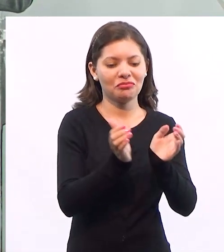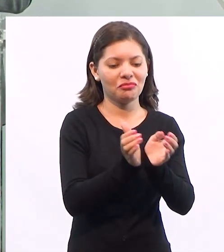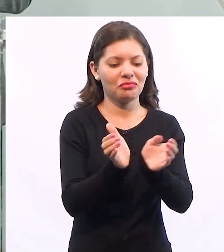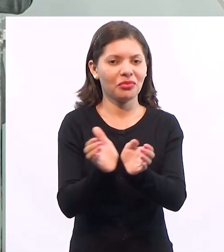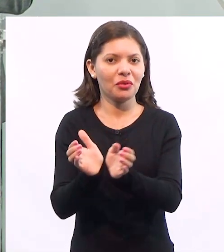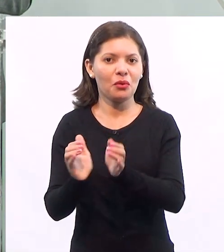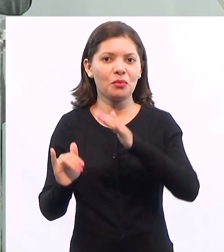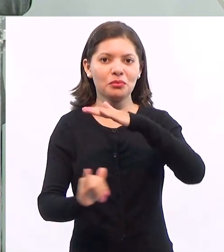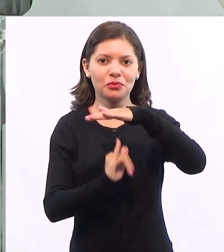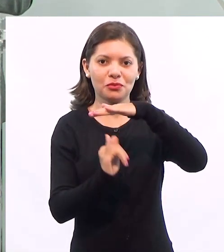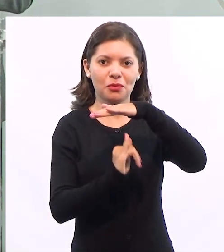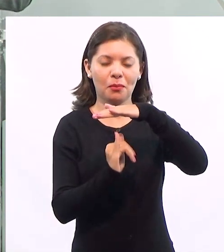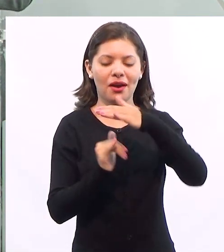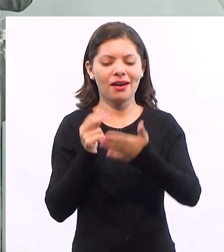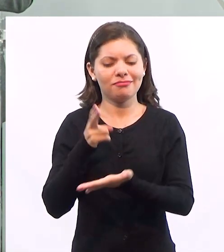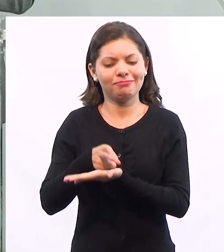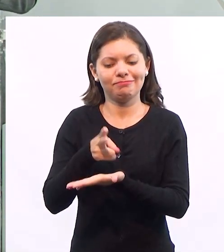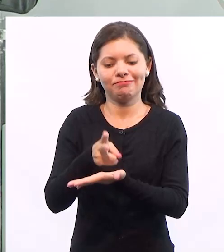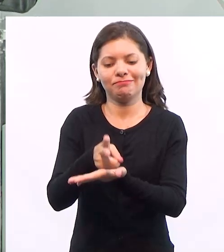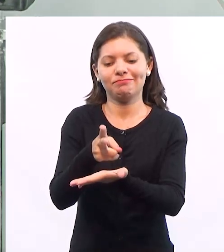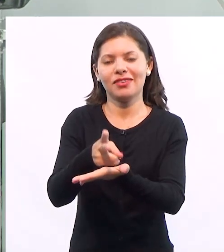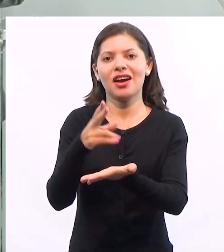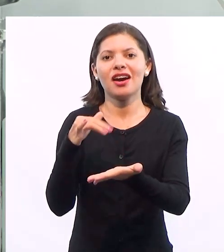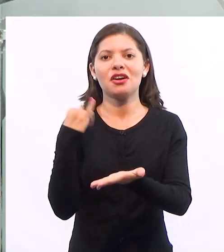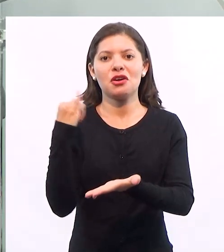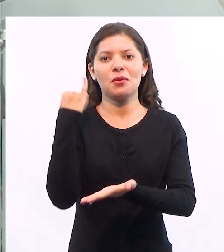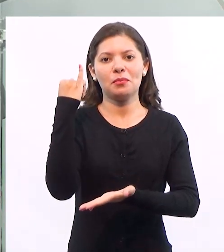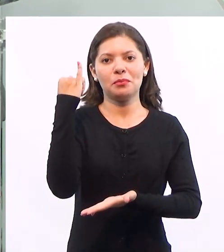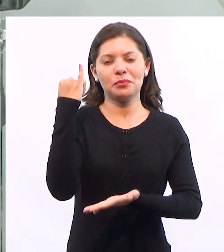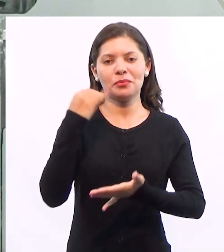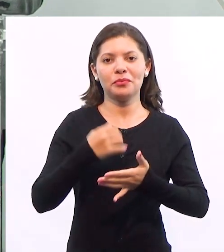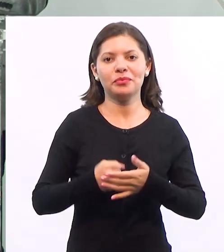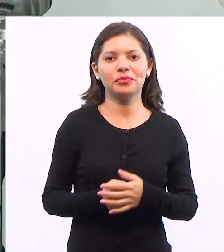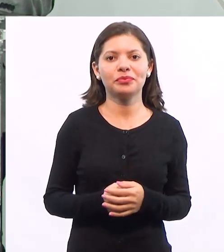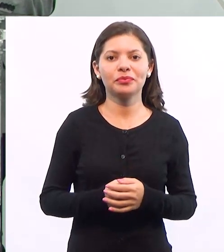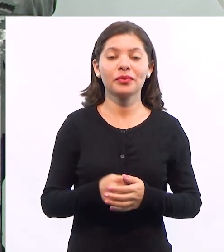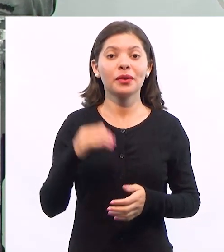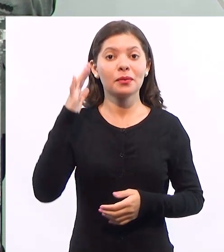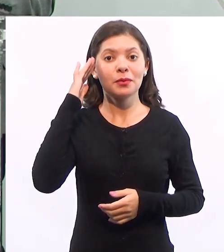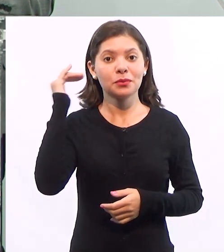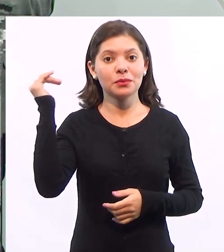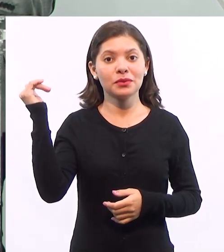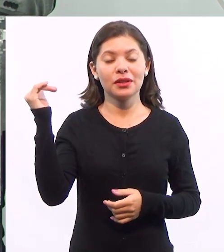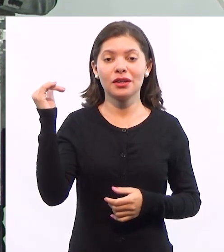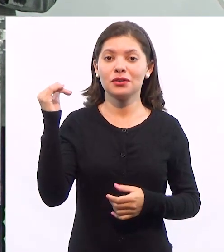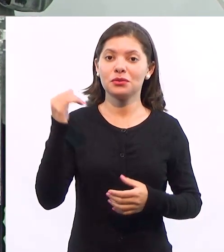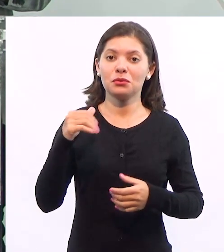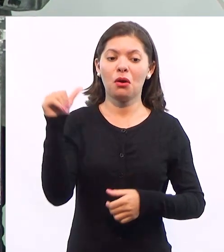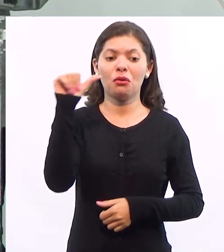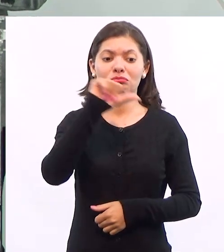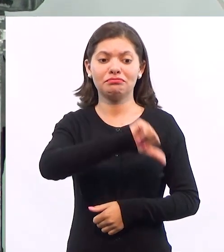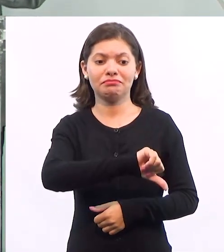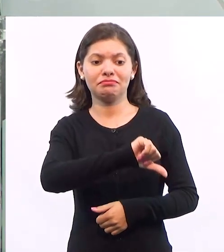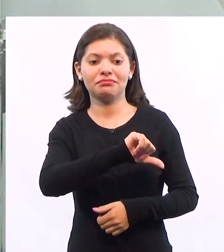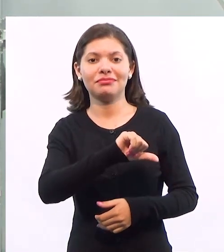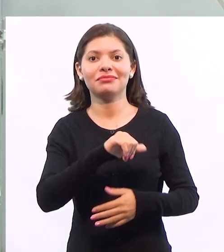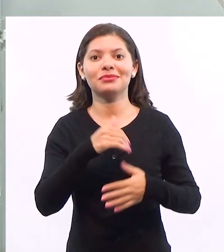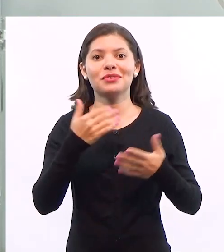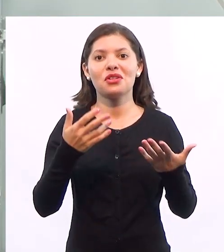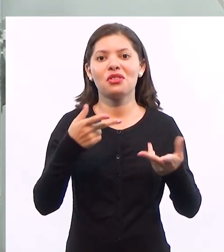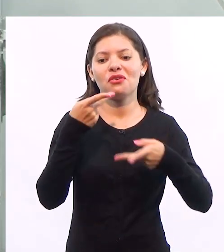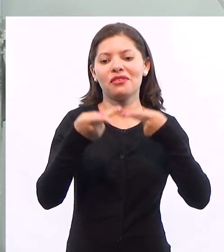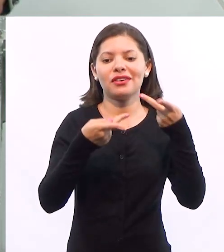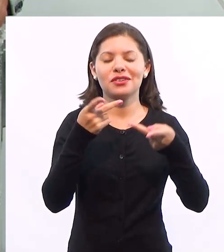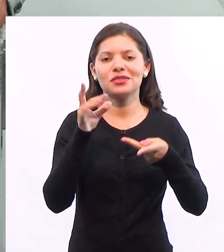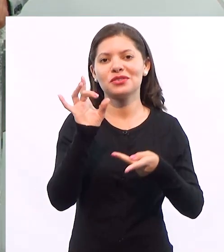muitas vezes são super importantes ou para o sucesso ou para o fracasso de uma organização. E eu não estou falando só privada,